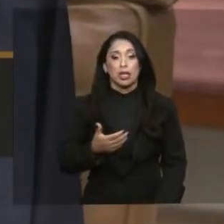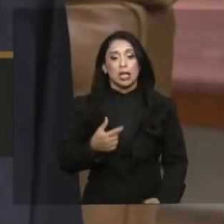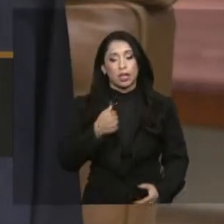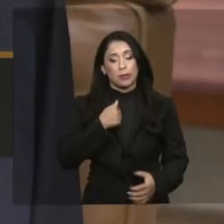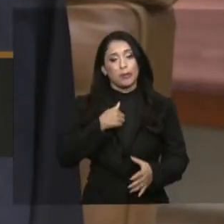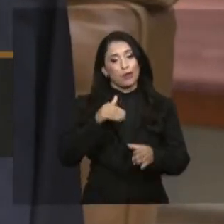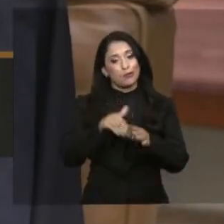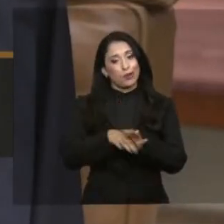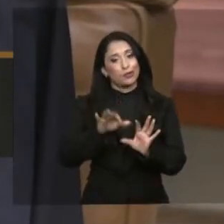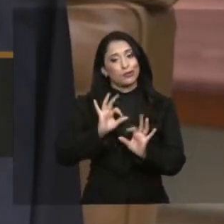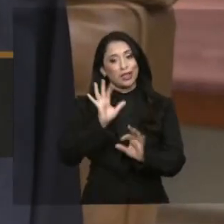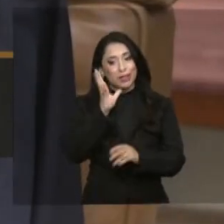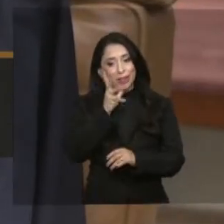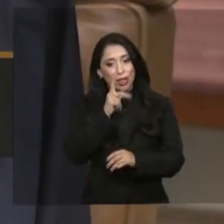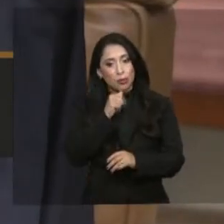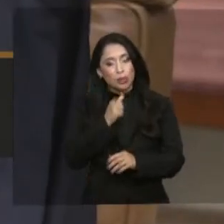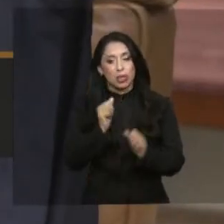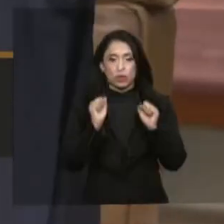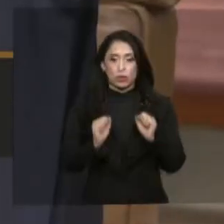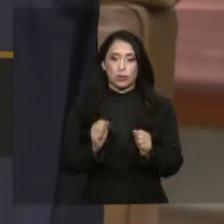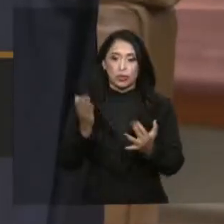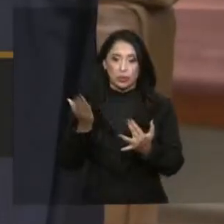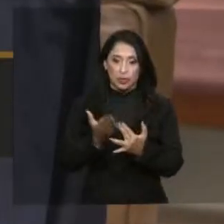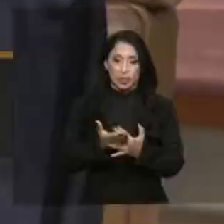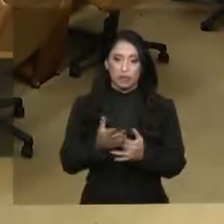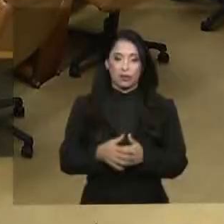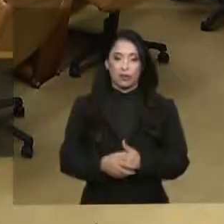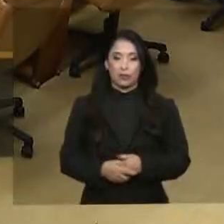ter que estender-me um pouco mais em considerações. Sim,